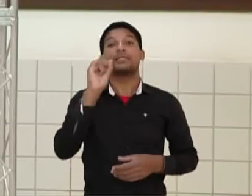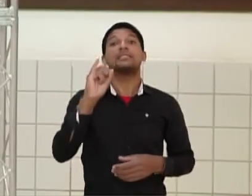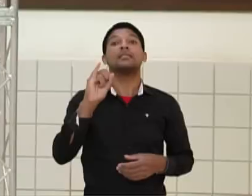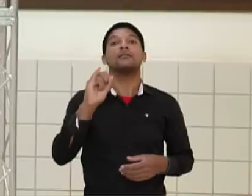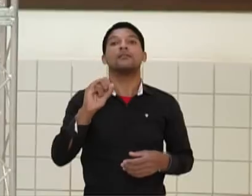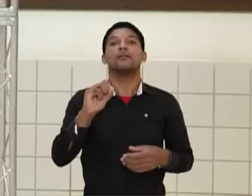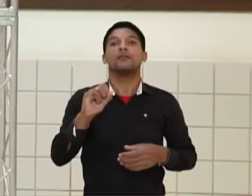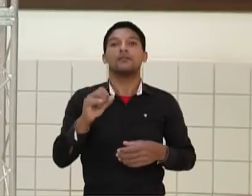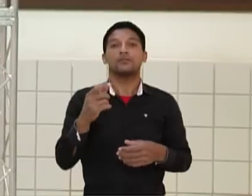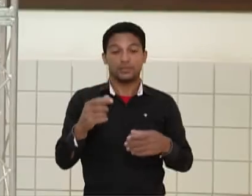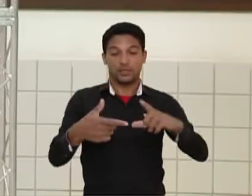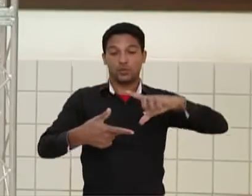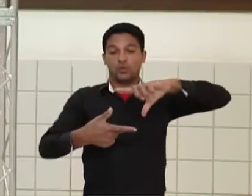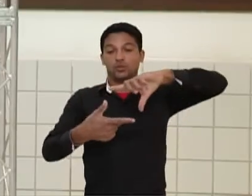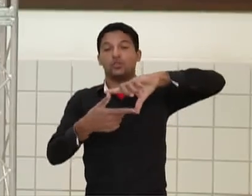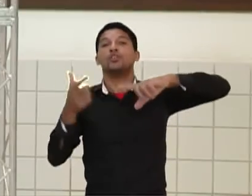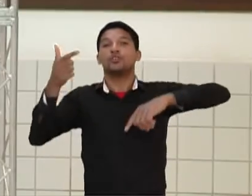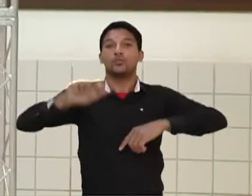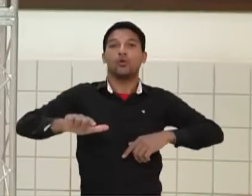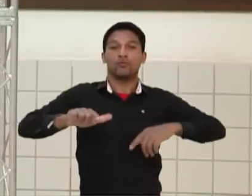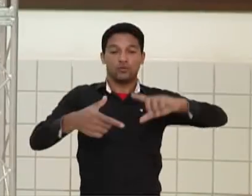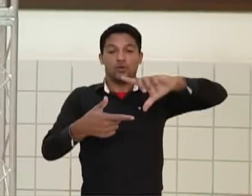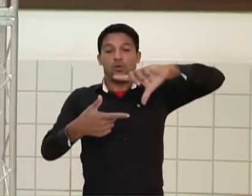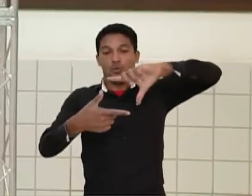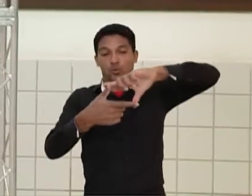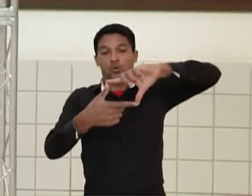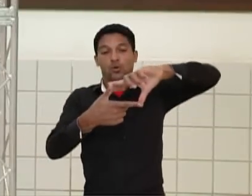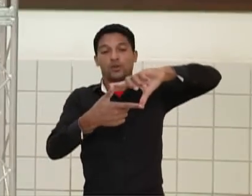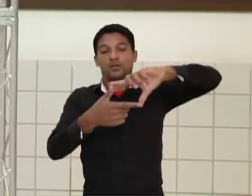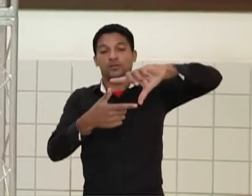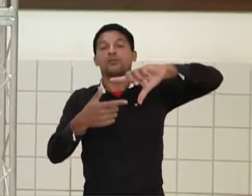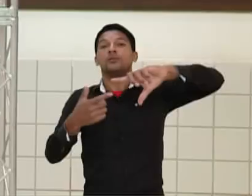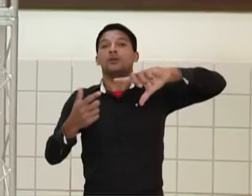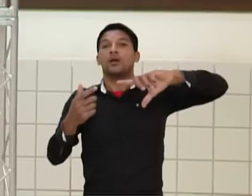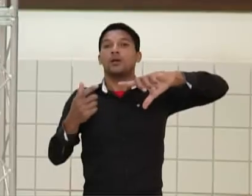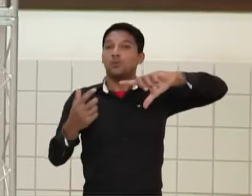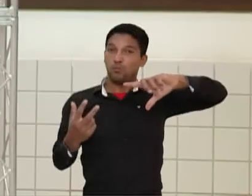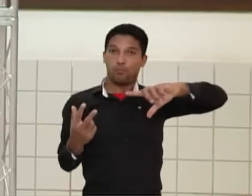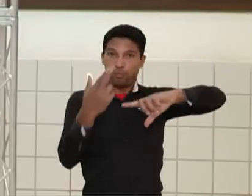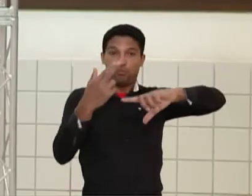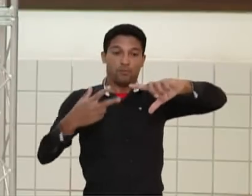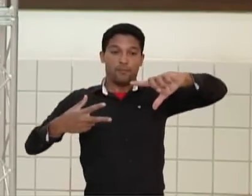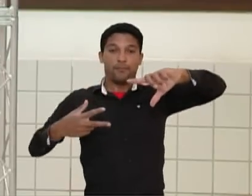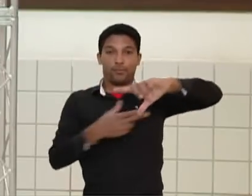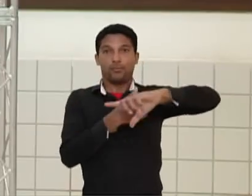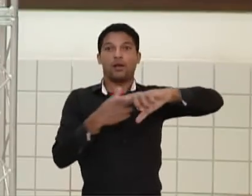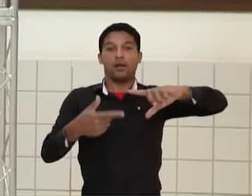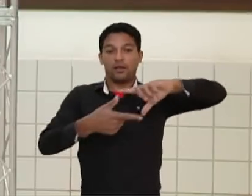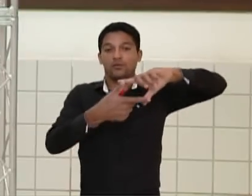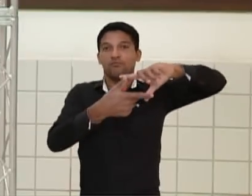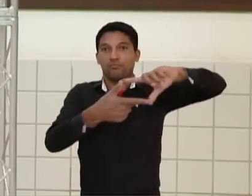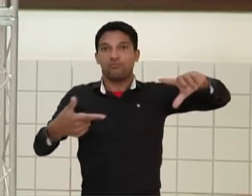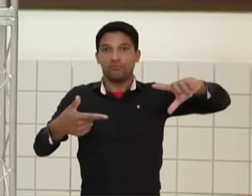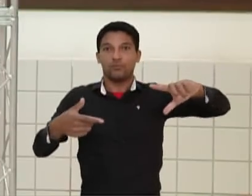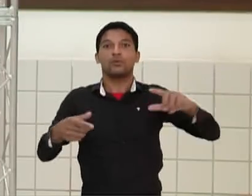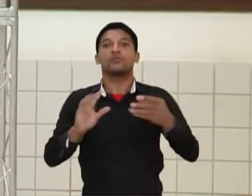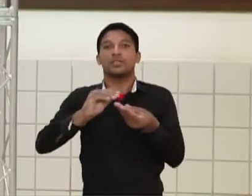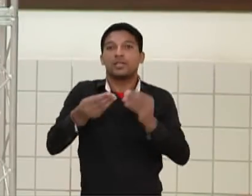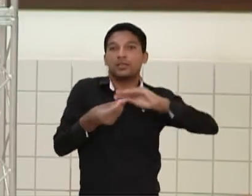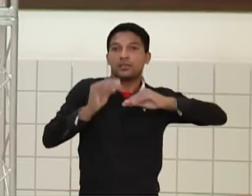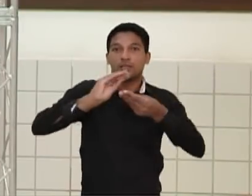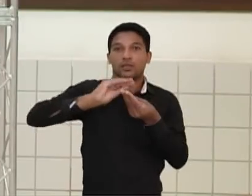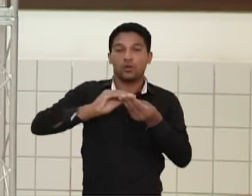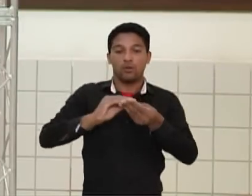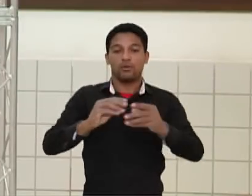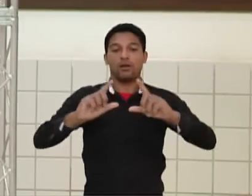diagonais, você vai ter 4 triângulos, e daí você garante que os pedaços têm o mesmo tamanho e, portanto, você dobra a medida ali da